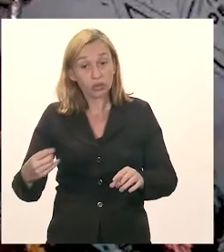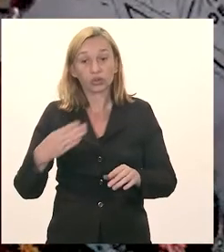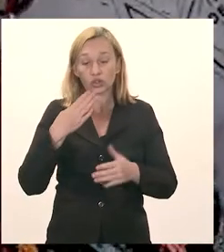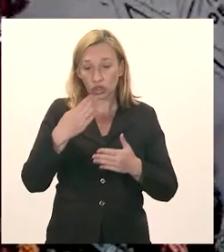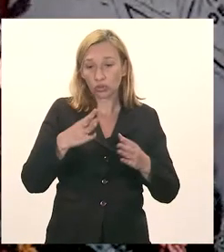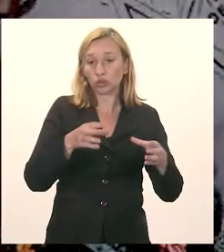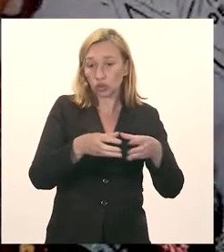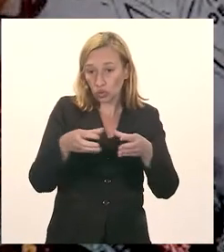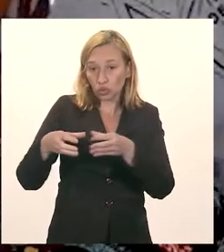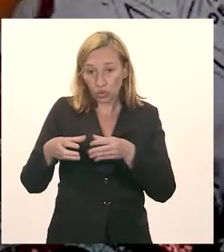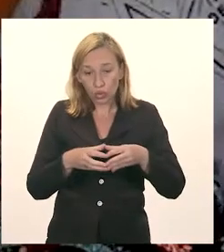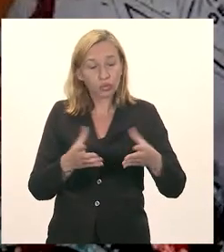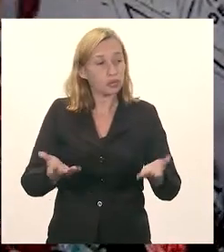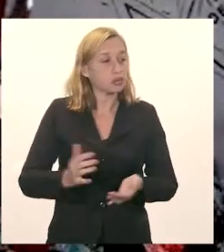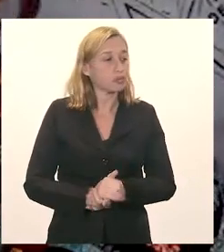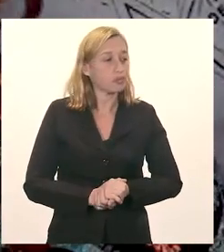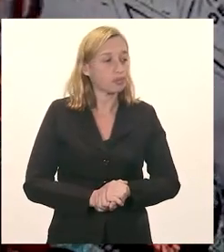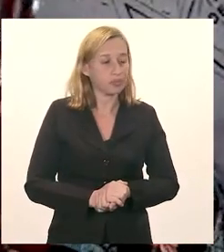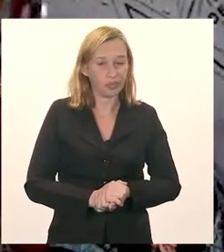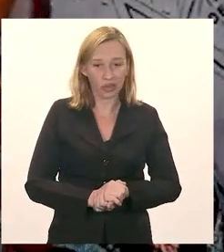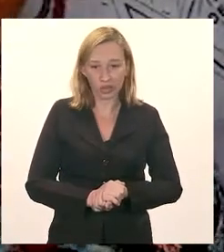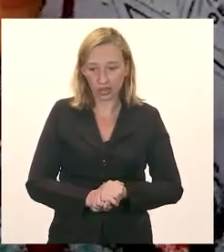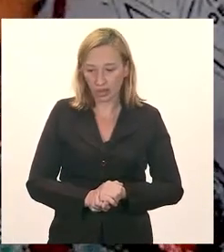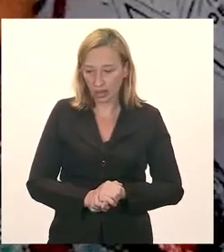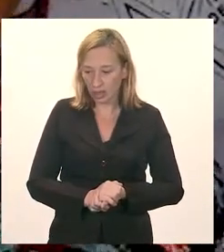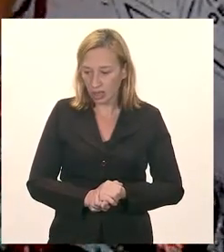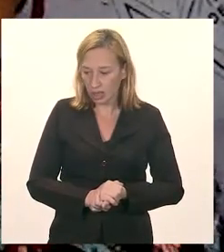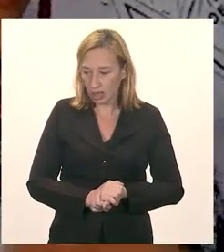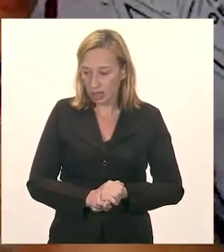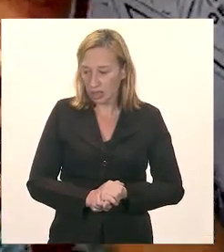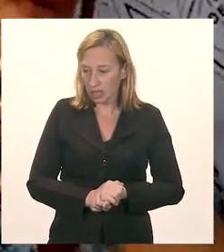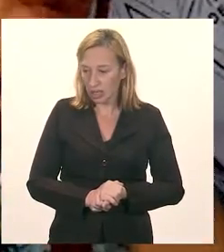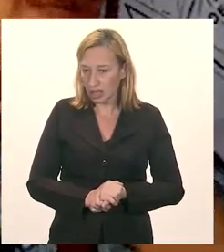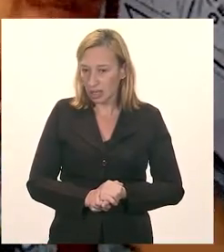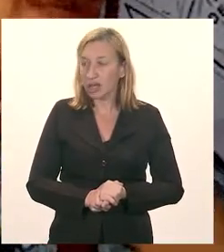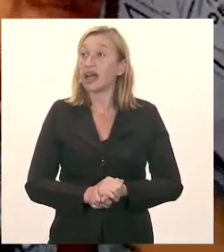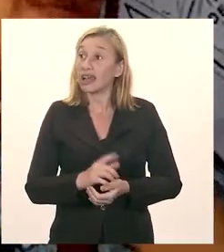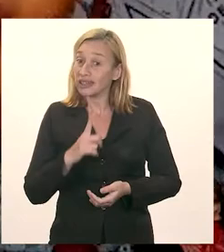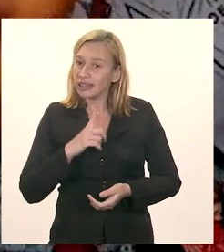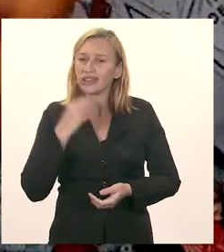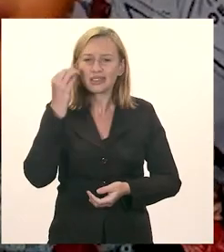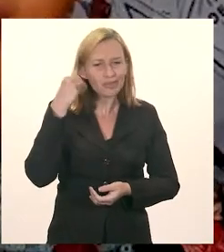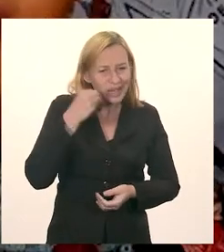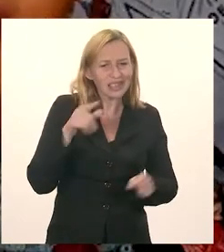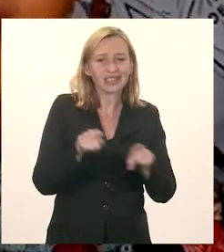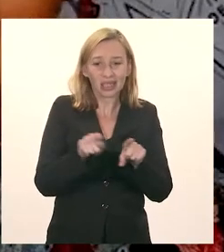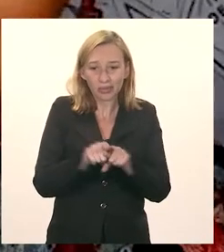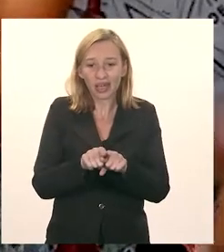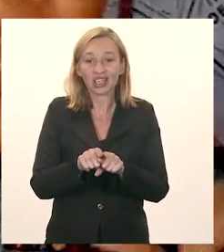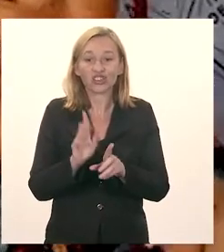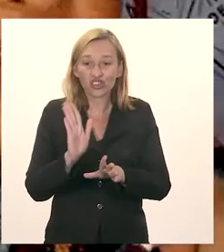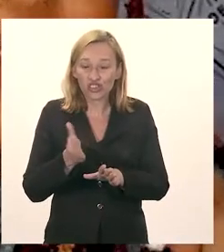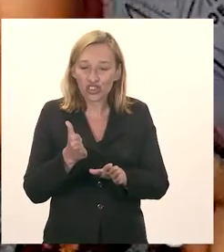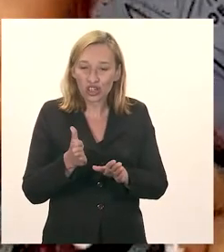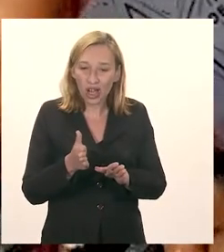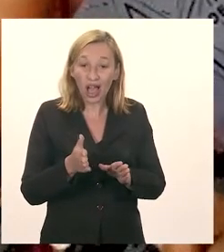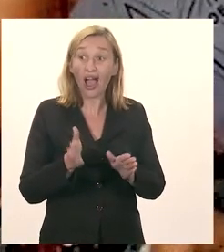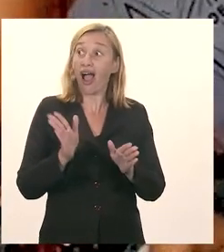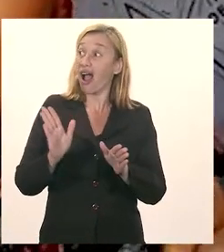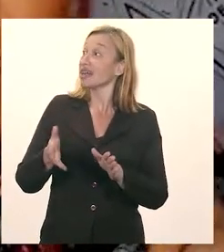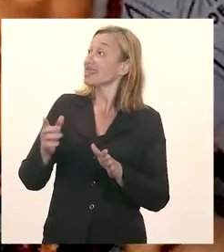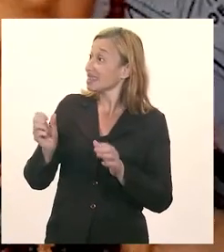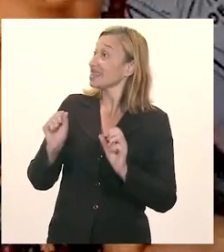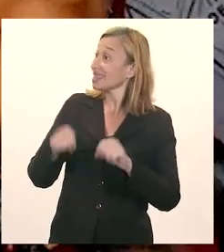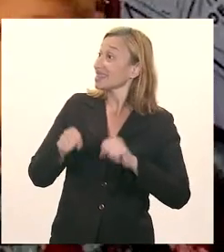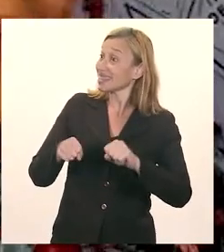toca samba de coco, ele toca maracatu, tudo isso. Então ele tem essa vivência também. Ele: já que dá